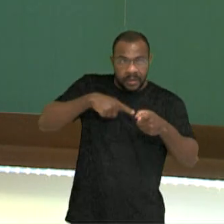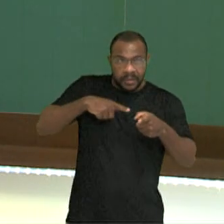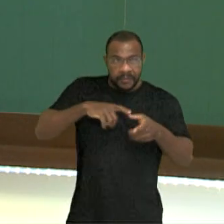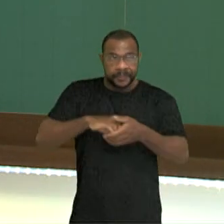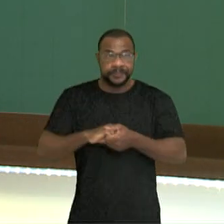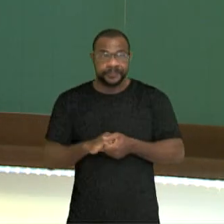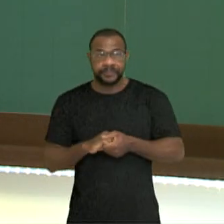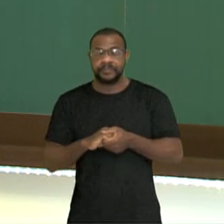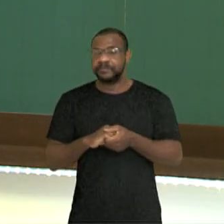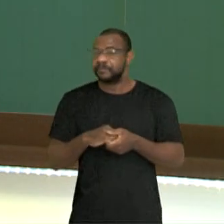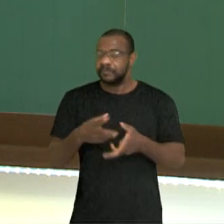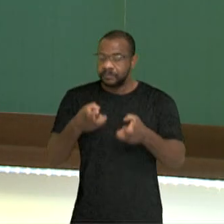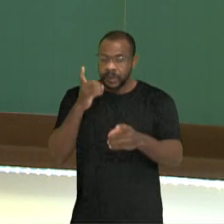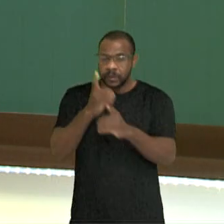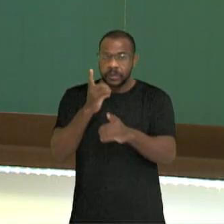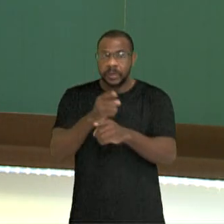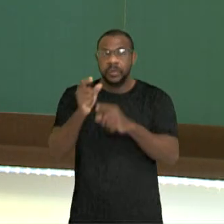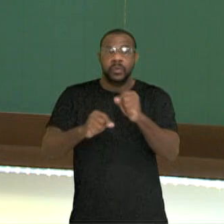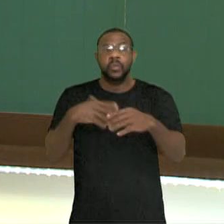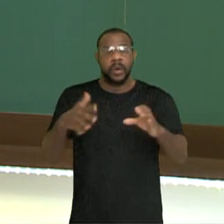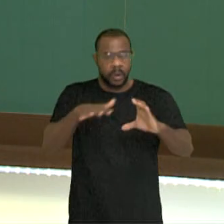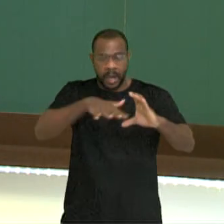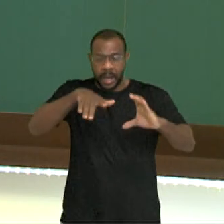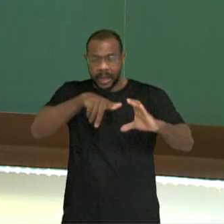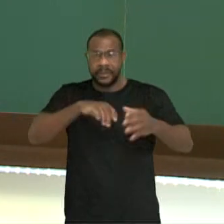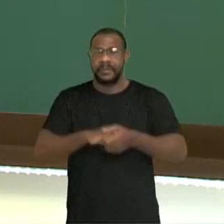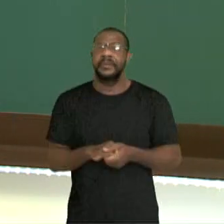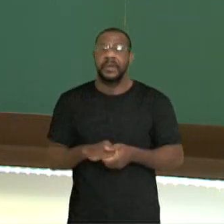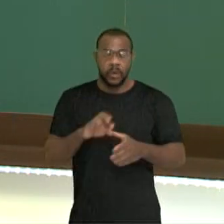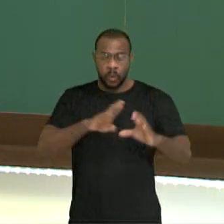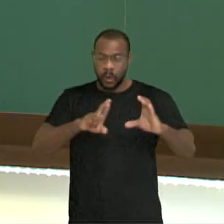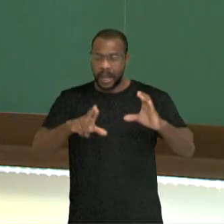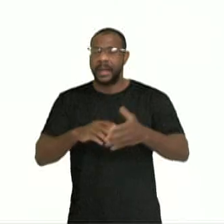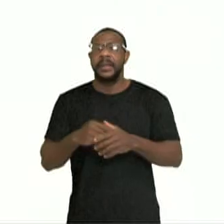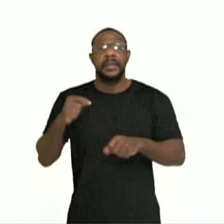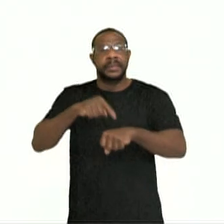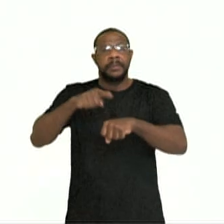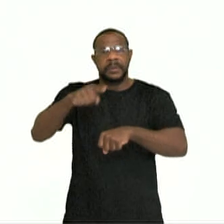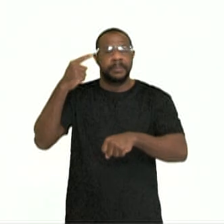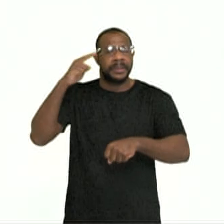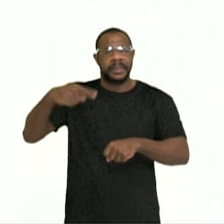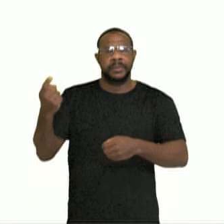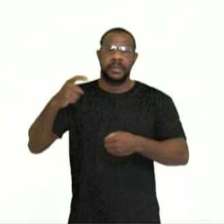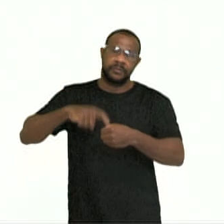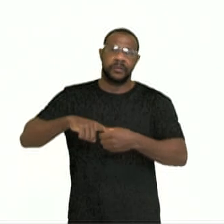Teorema de Pitágoras, achar qual que vai ser esse raio. Um tempinho para vocês pensarem e já voltamos a conferir.